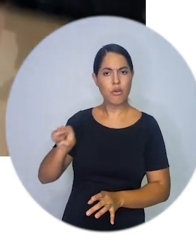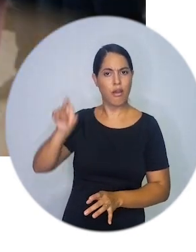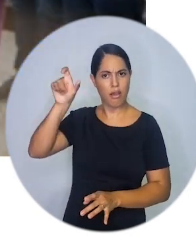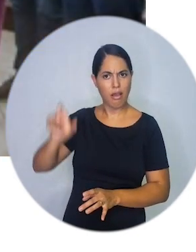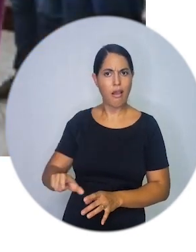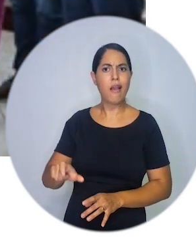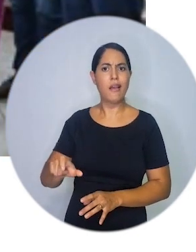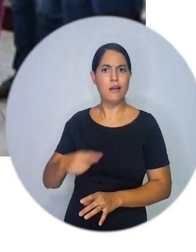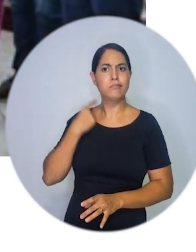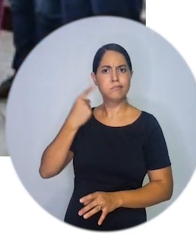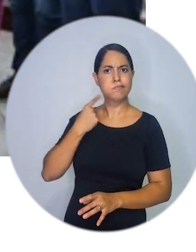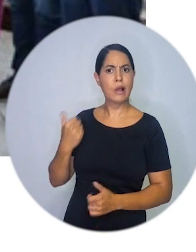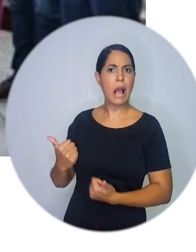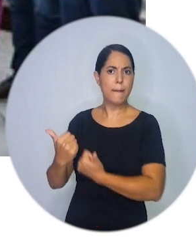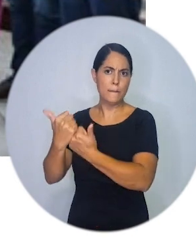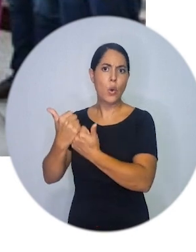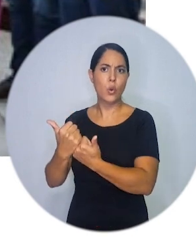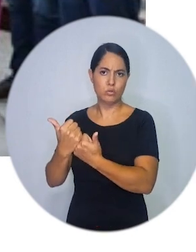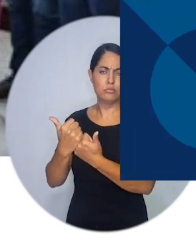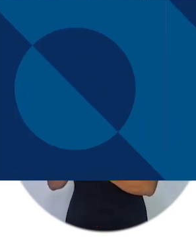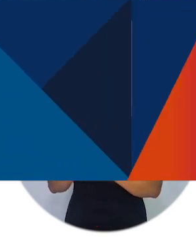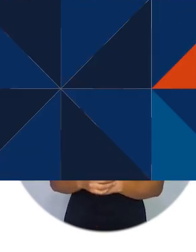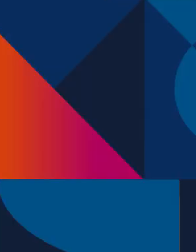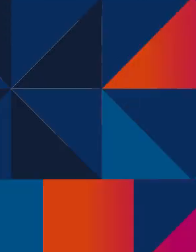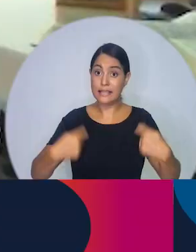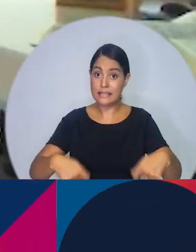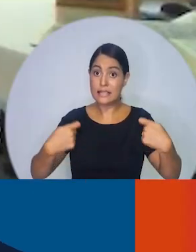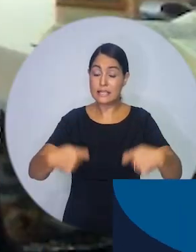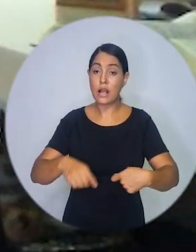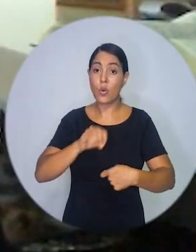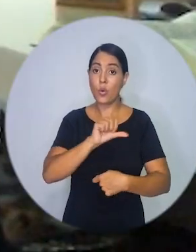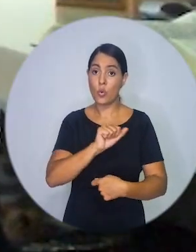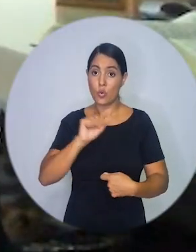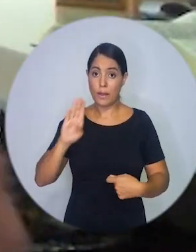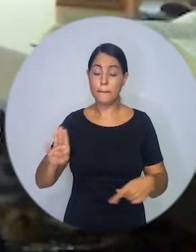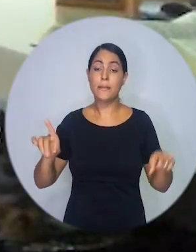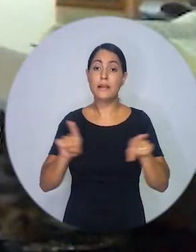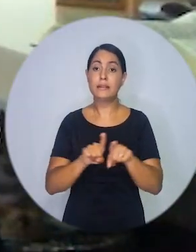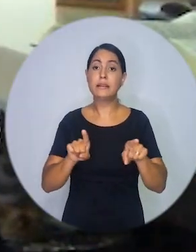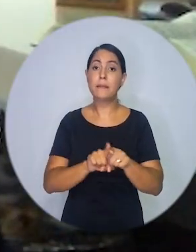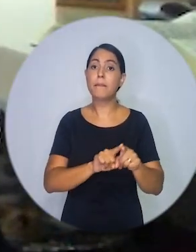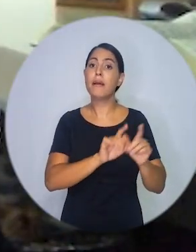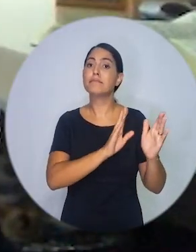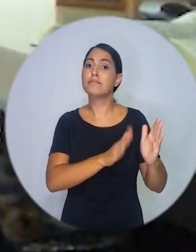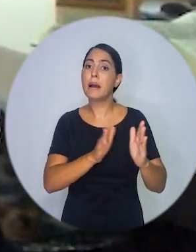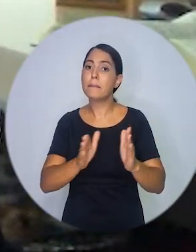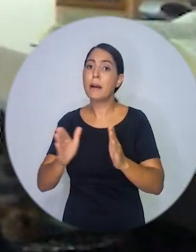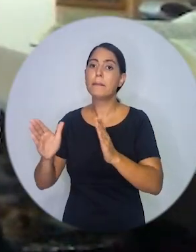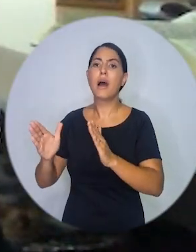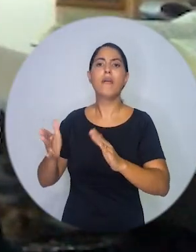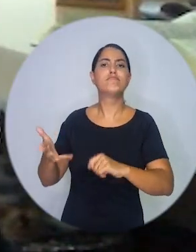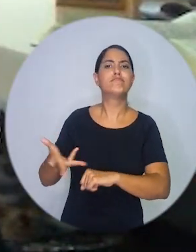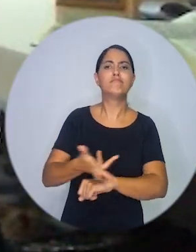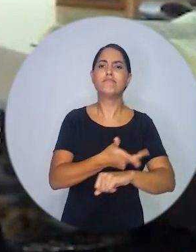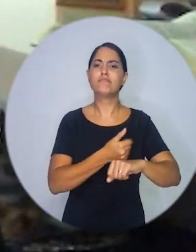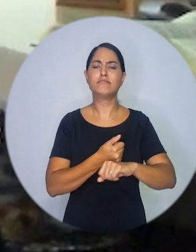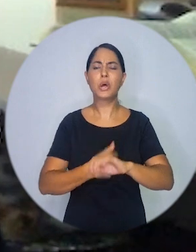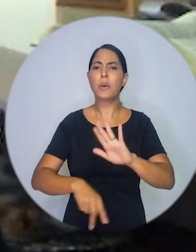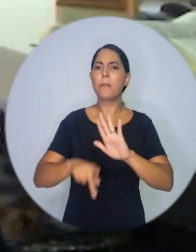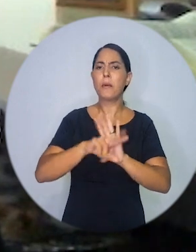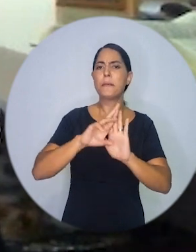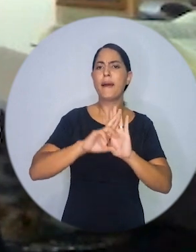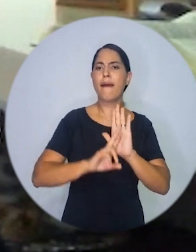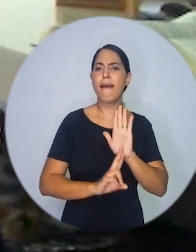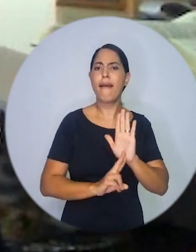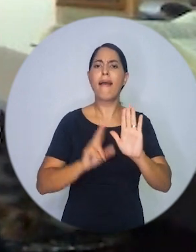para a advocacia, essencial para a ordem dos advogados, um processo qualificado, com provimento